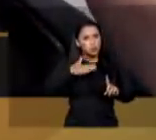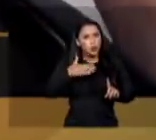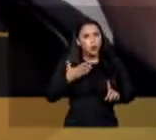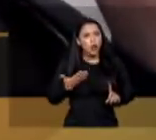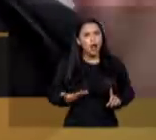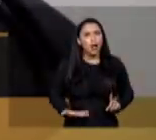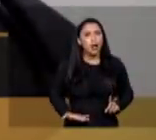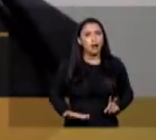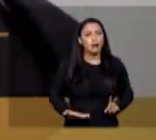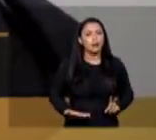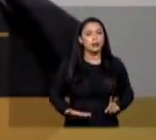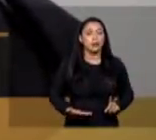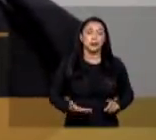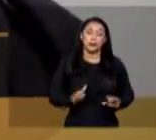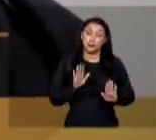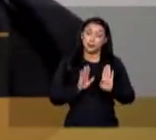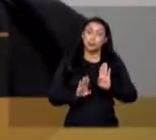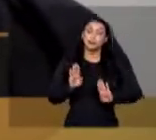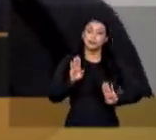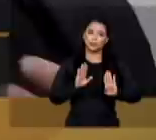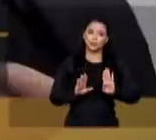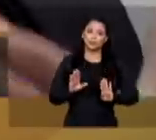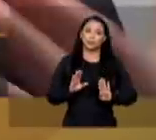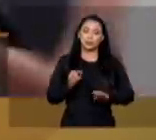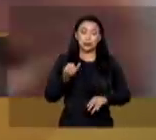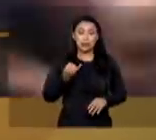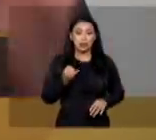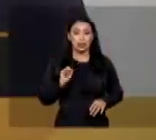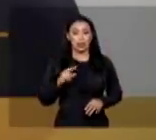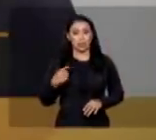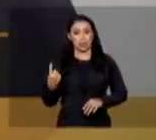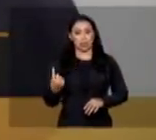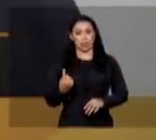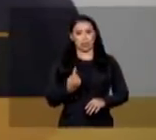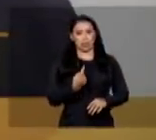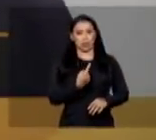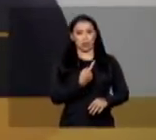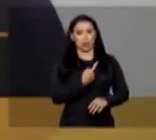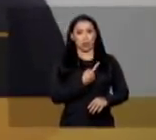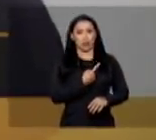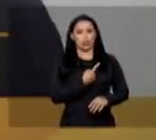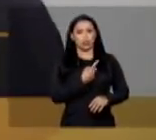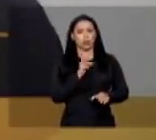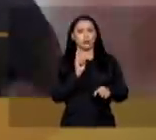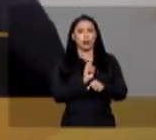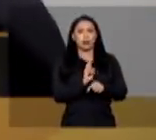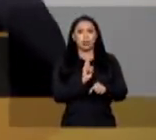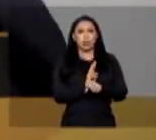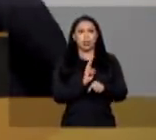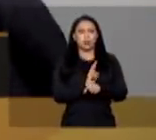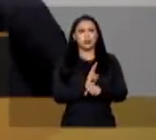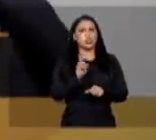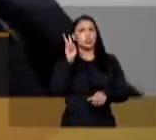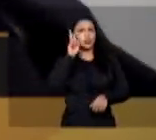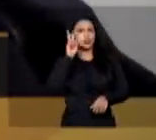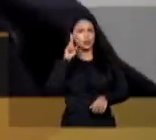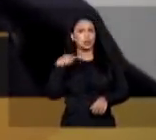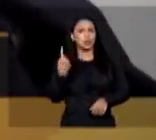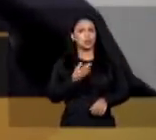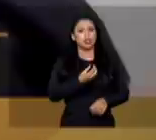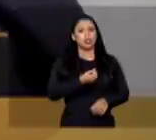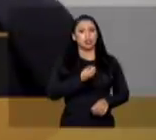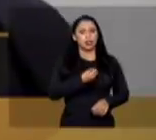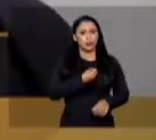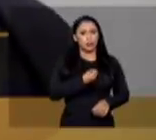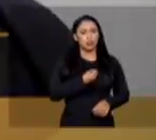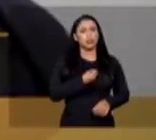Nós temos que olhar isso com cuidado. Se nós não zelamos pela nossa biografia, temos que zelar